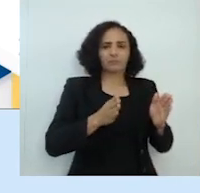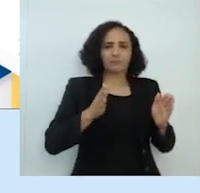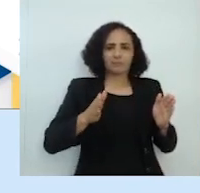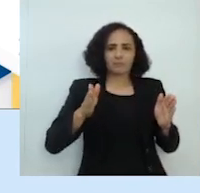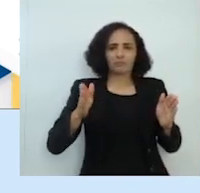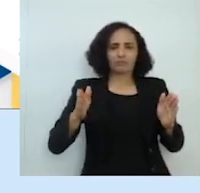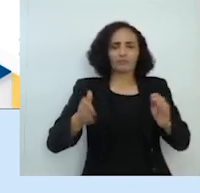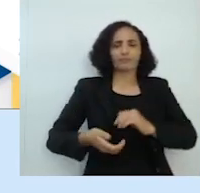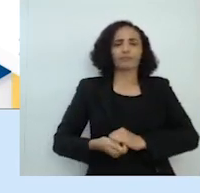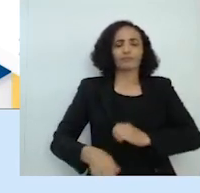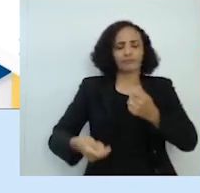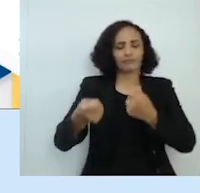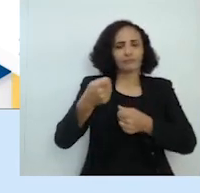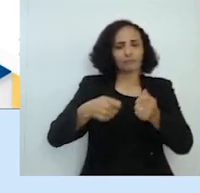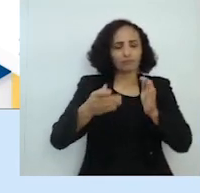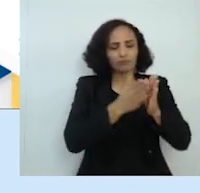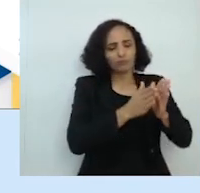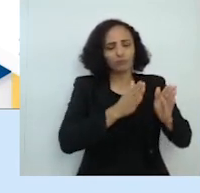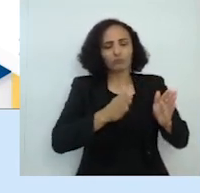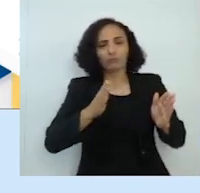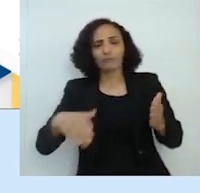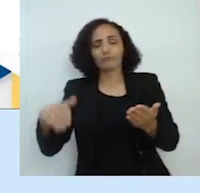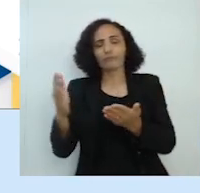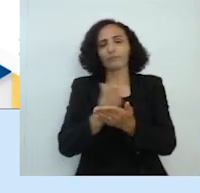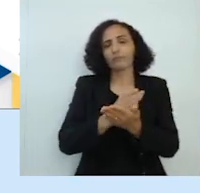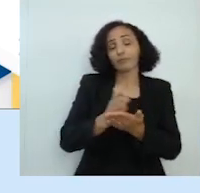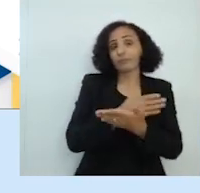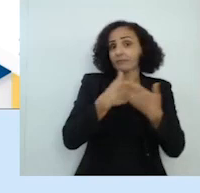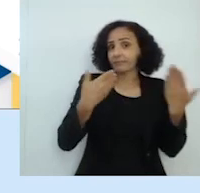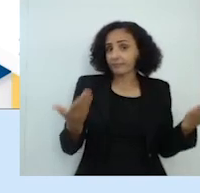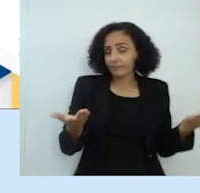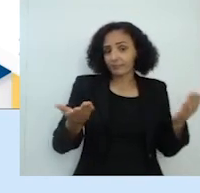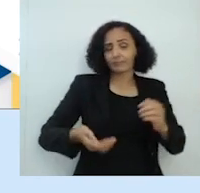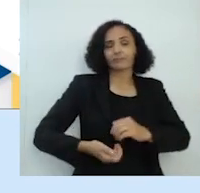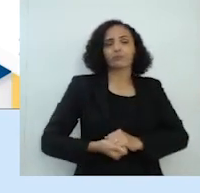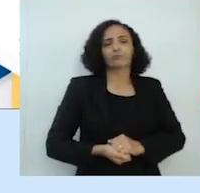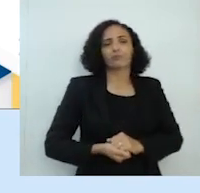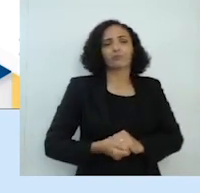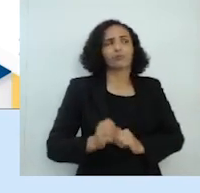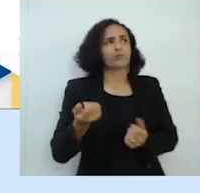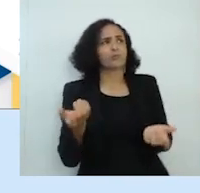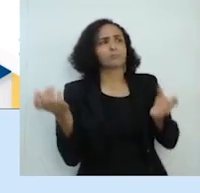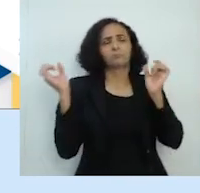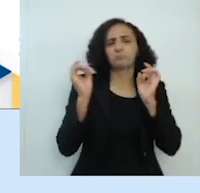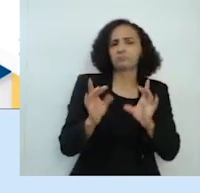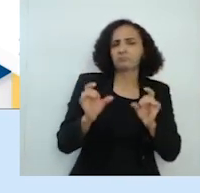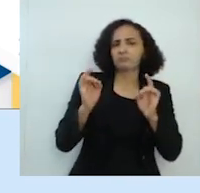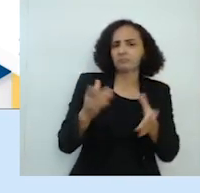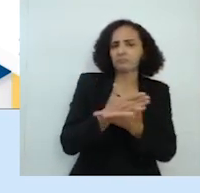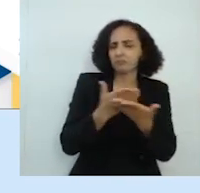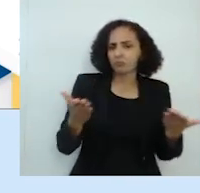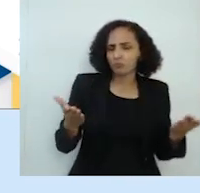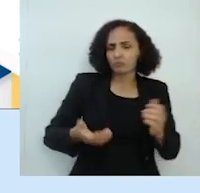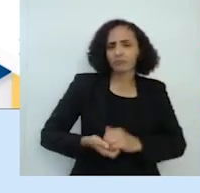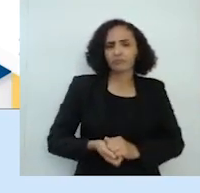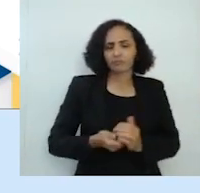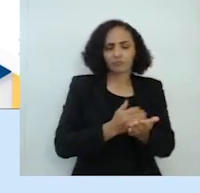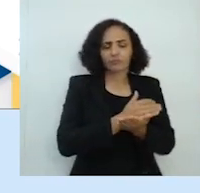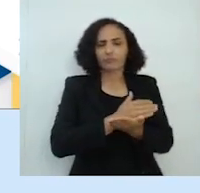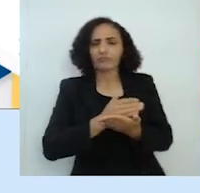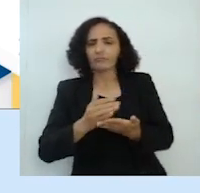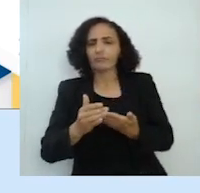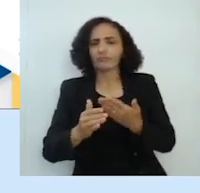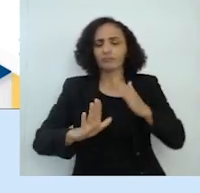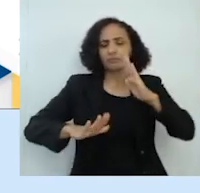balança comercial, então deve falar alguma coisa sobre financeiro ou comercial. Balança, surgimento,